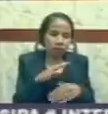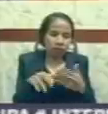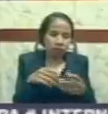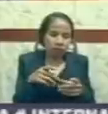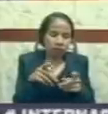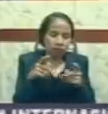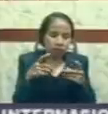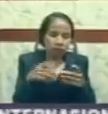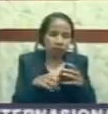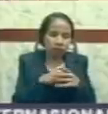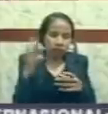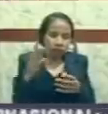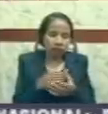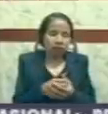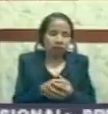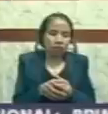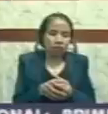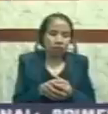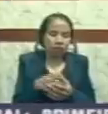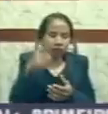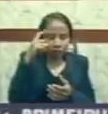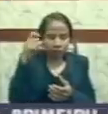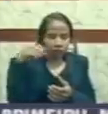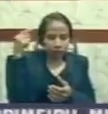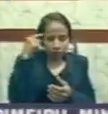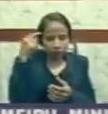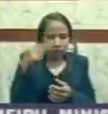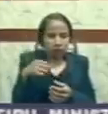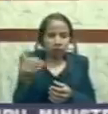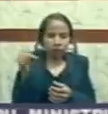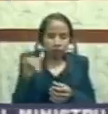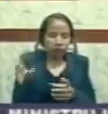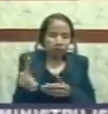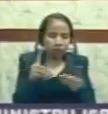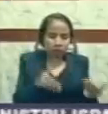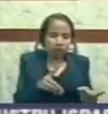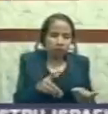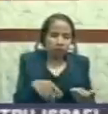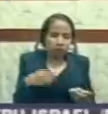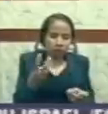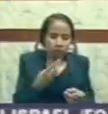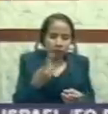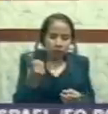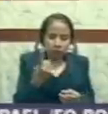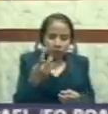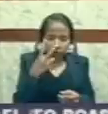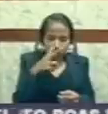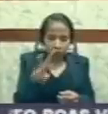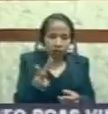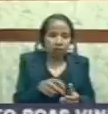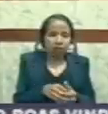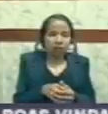não é? Para aí está. O governo pronuncia, se irá me implementa. E está, a primeira vez,